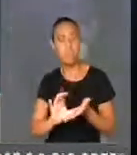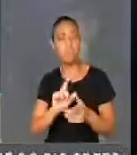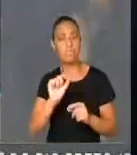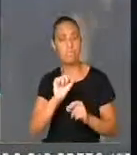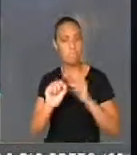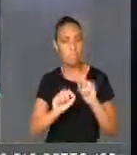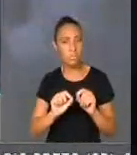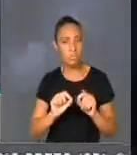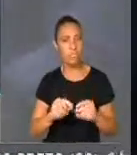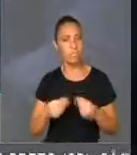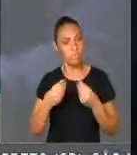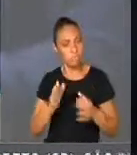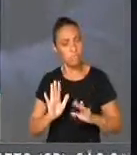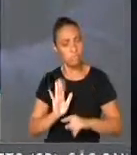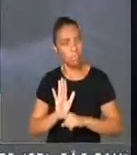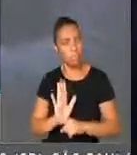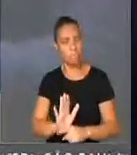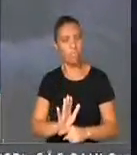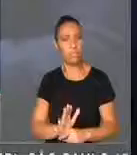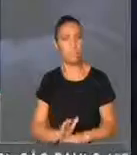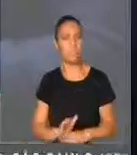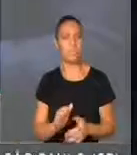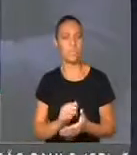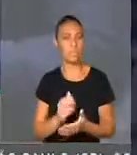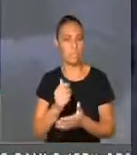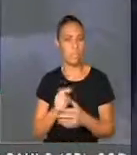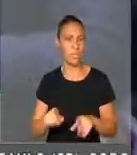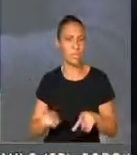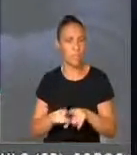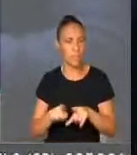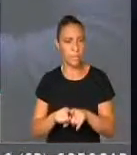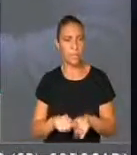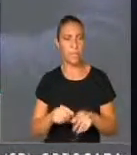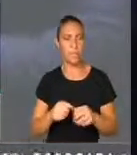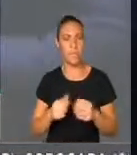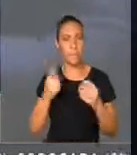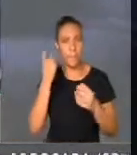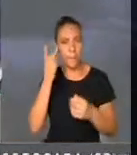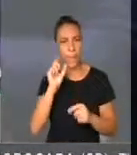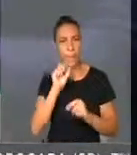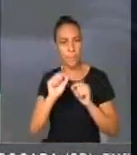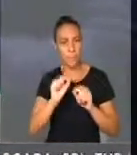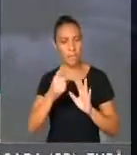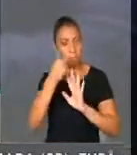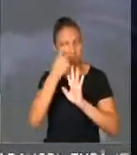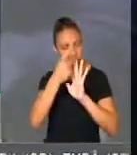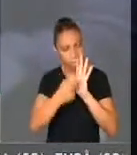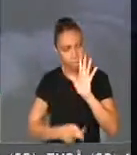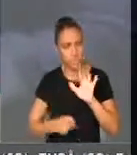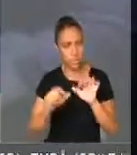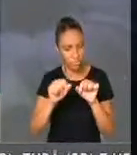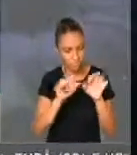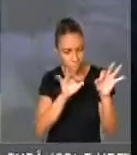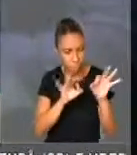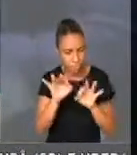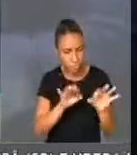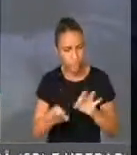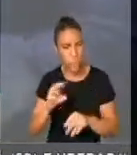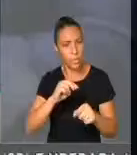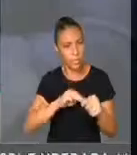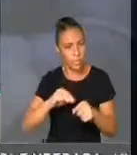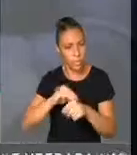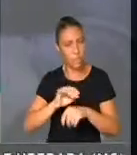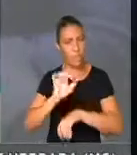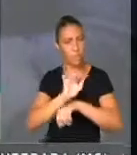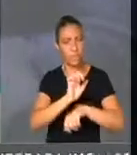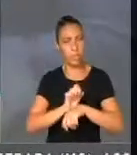e poder dar aí mais uma forma de despesa discricionária para que, através de projetos pertinentes, possam os